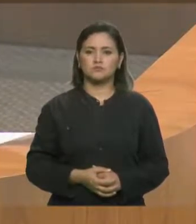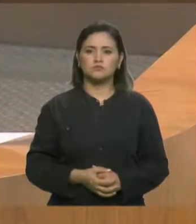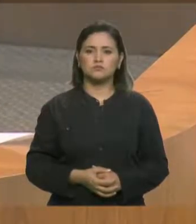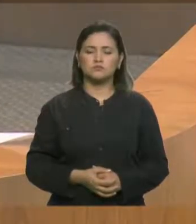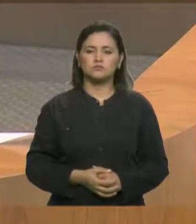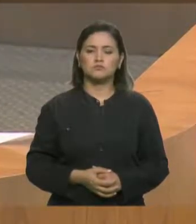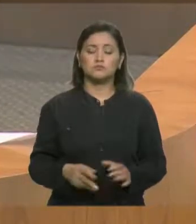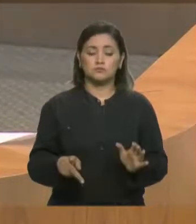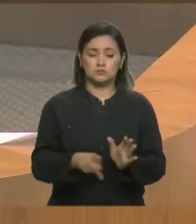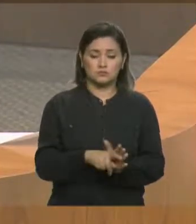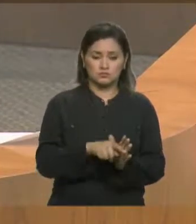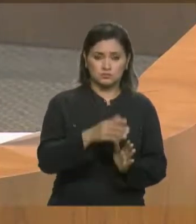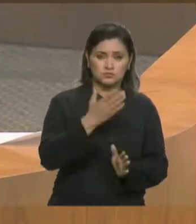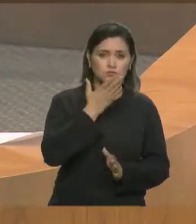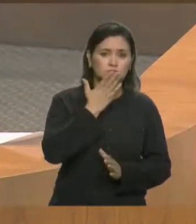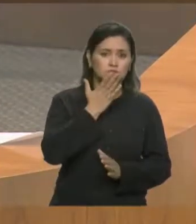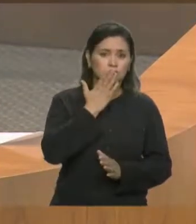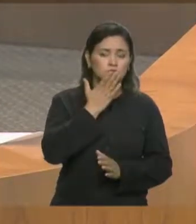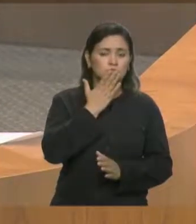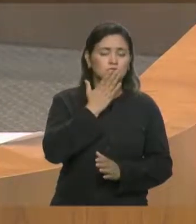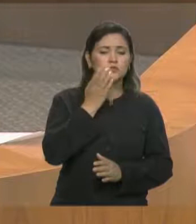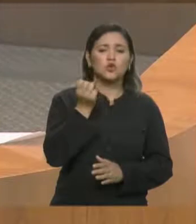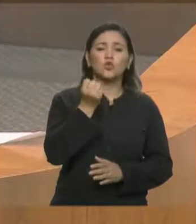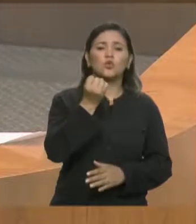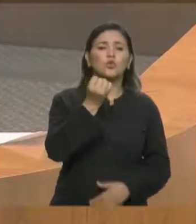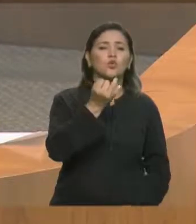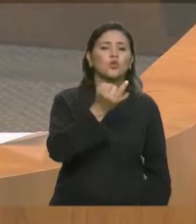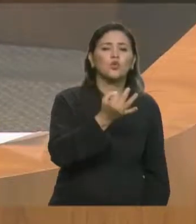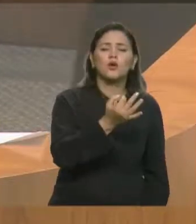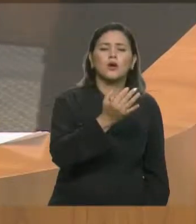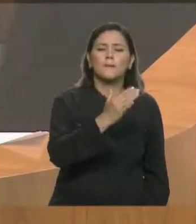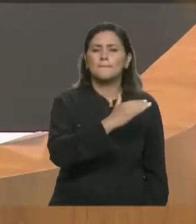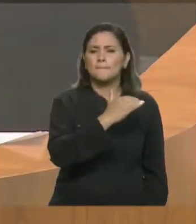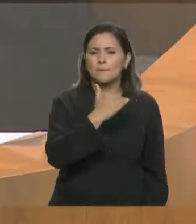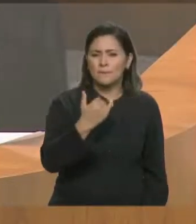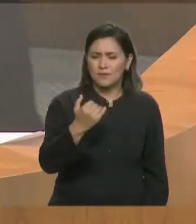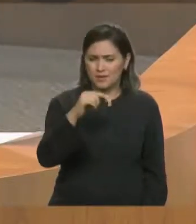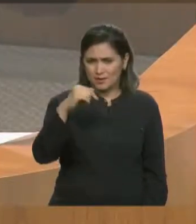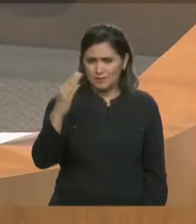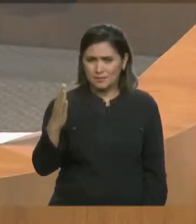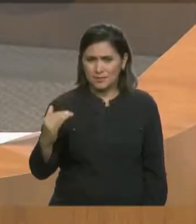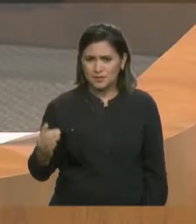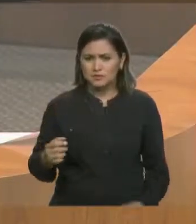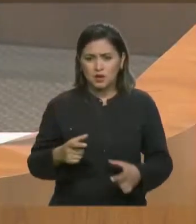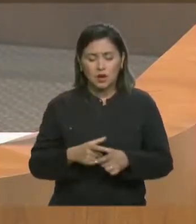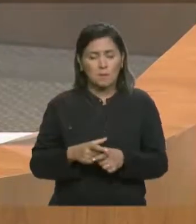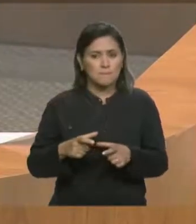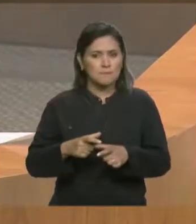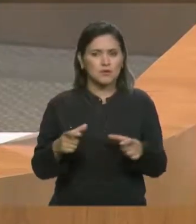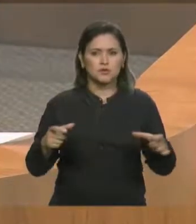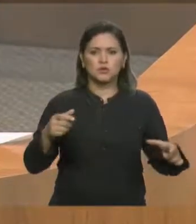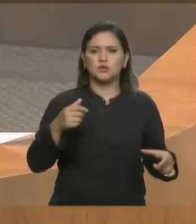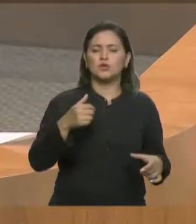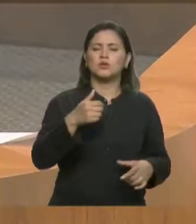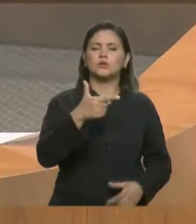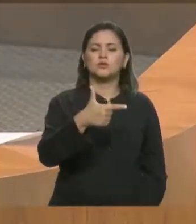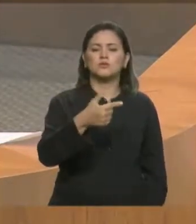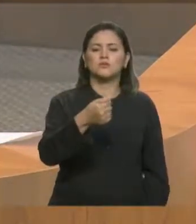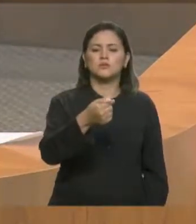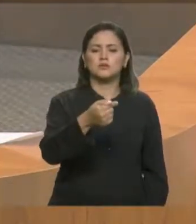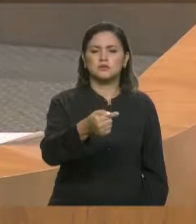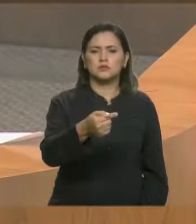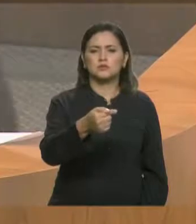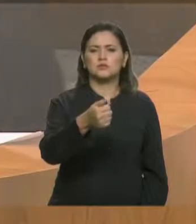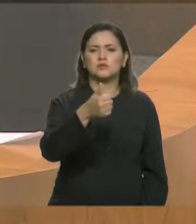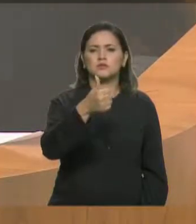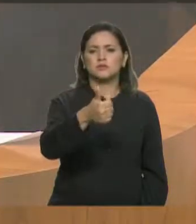o número de assassinatos de indígenas no Brasil aumentou de 110 em 2017